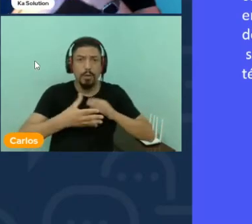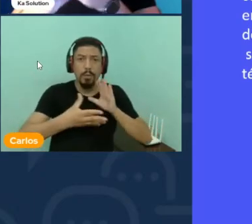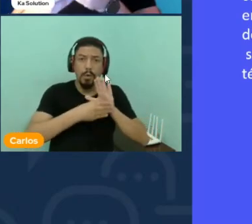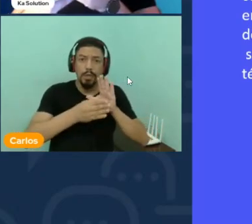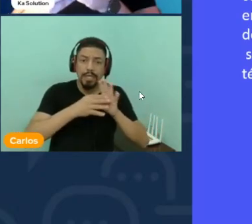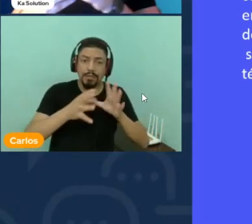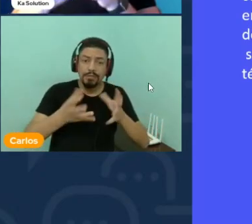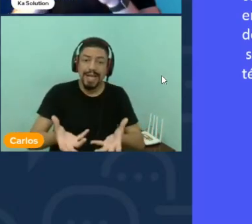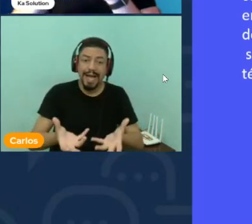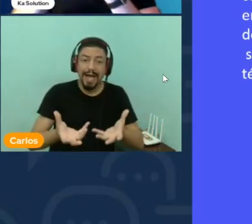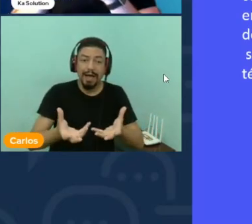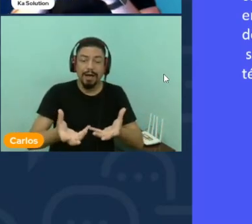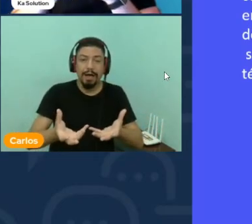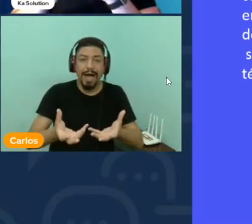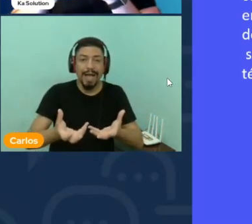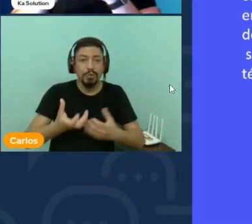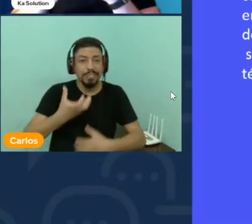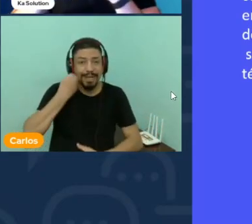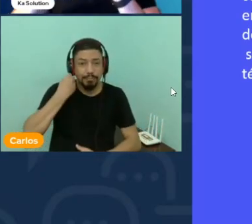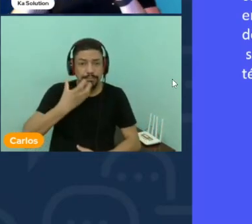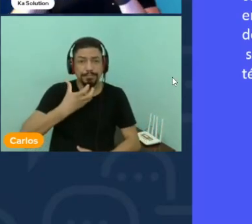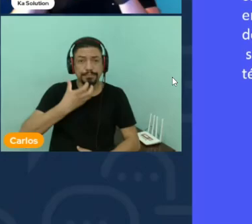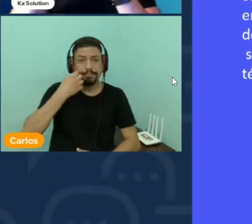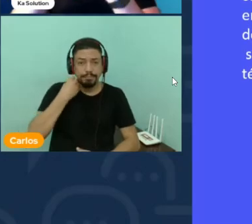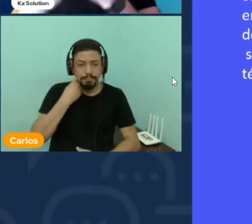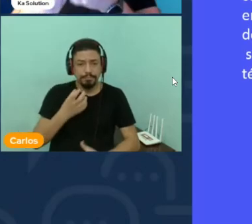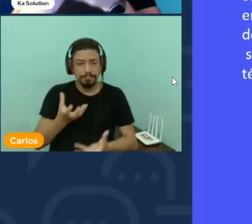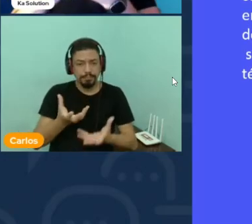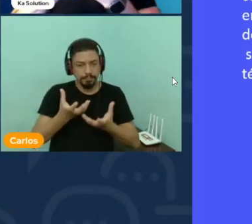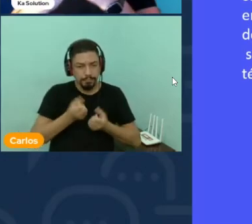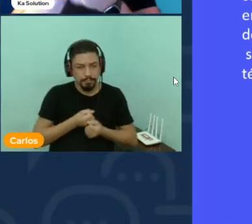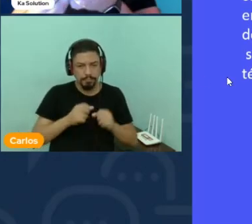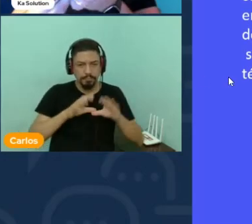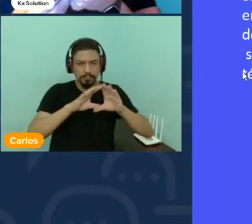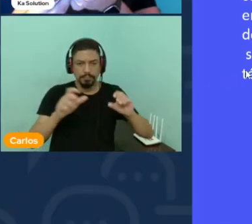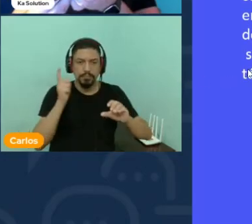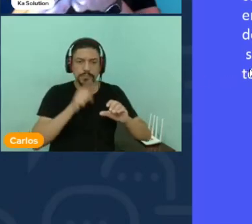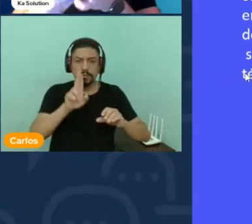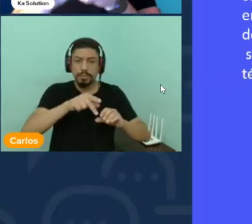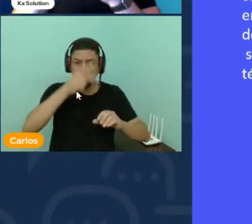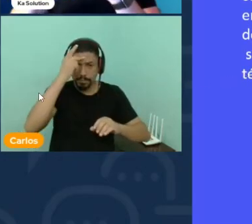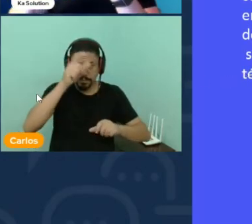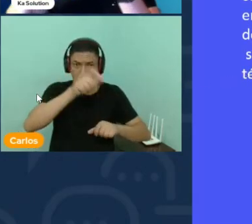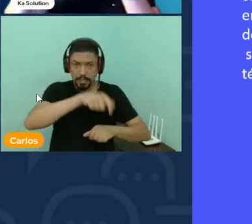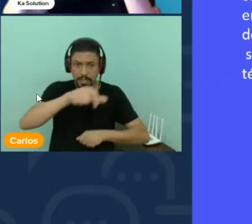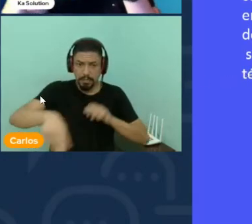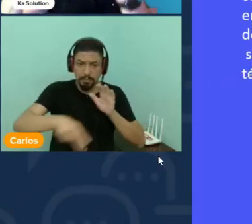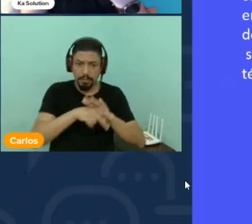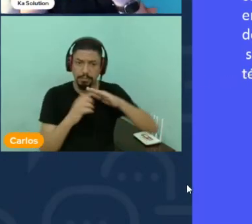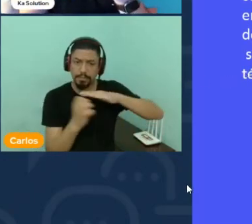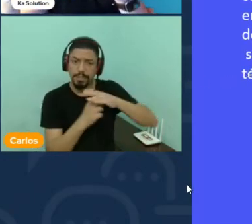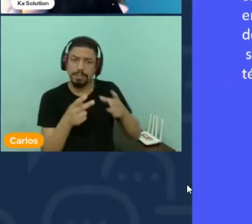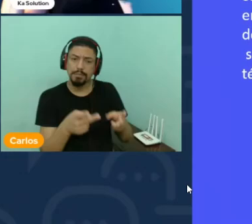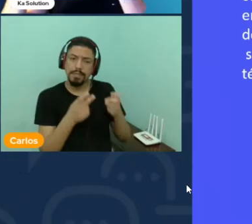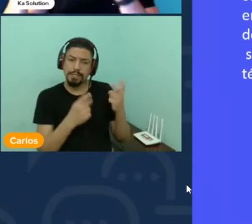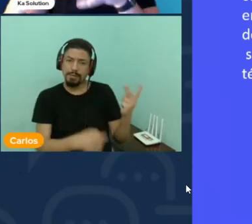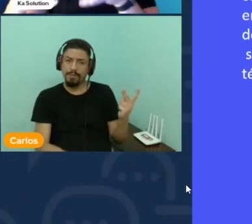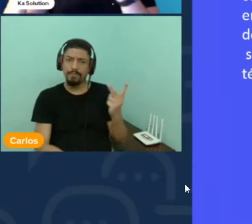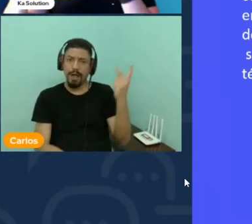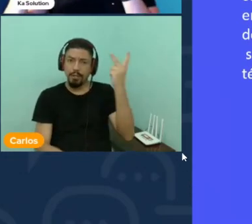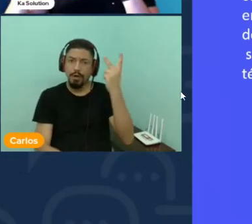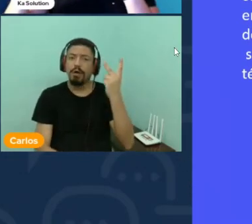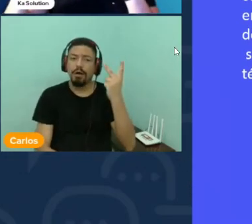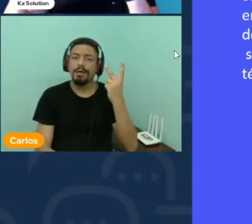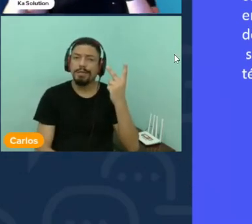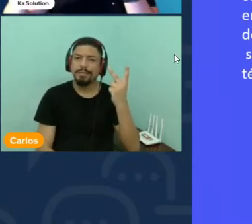adoção da nuvem que a gente pode utilizar para que as pessoas na nossa empresa percebam o valor e